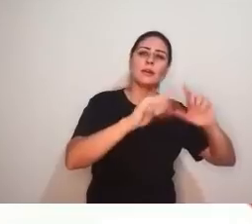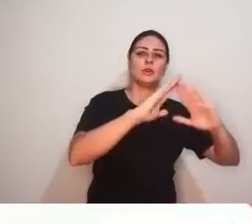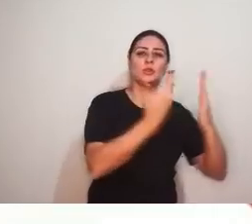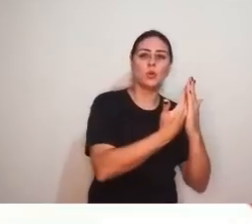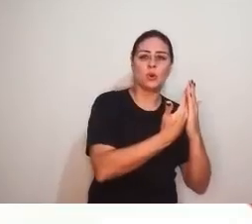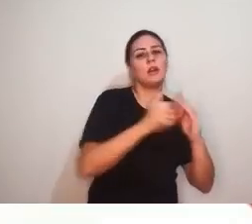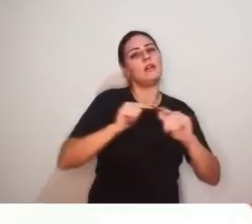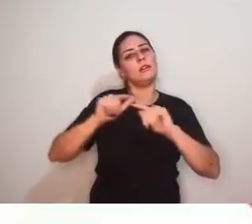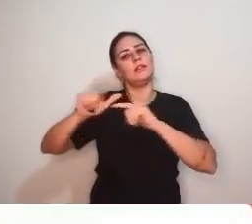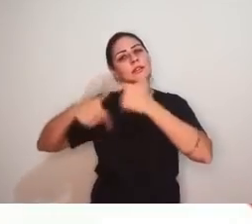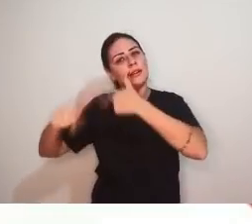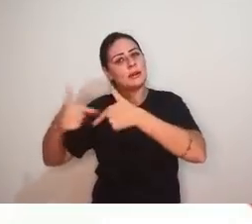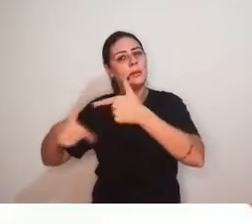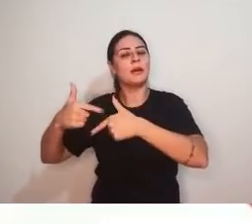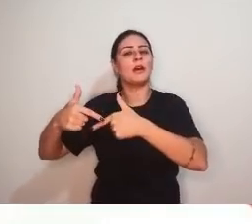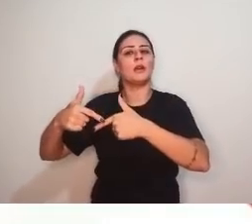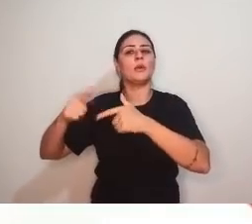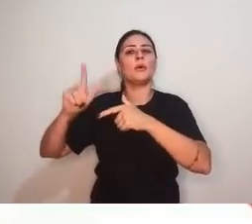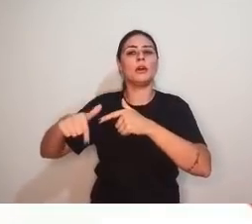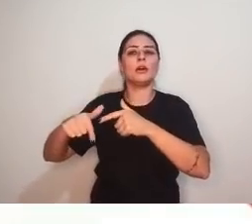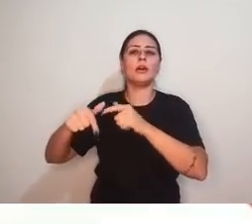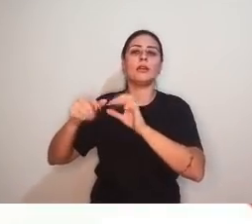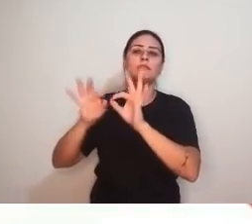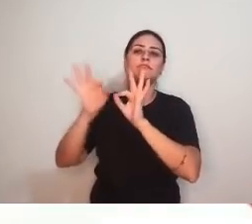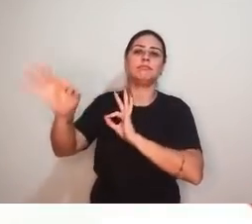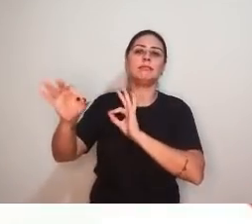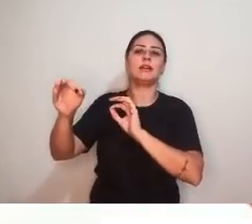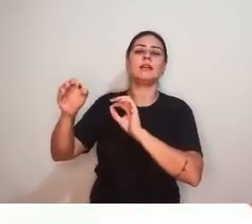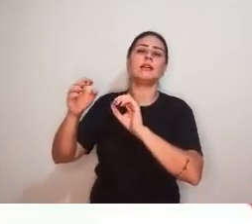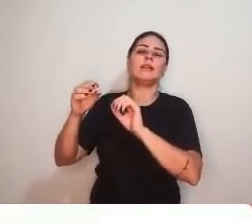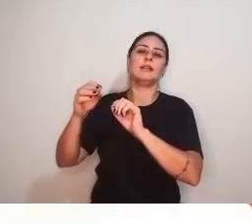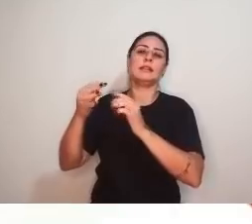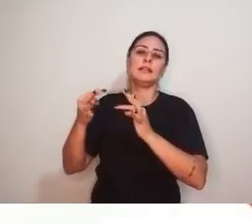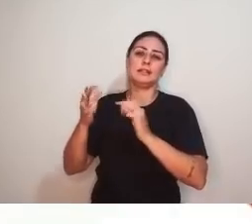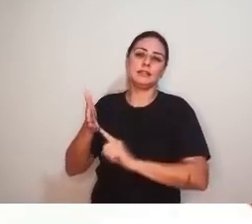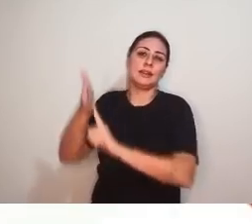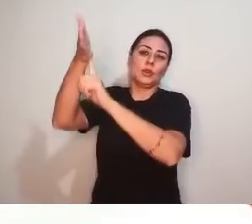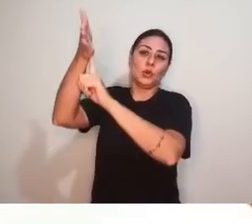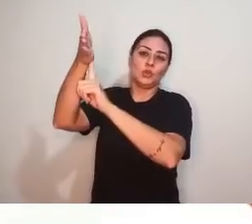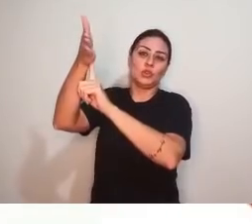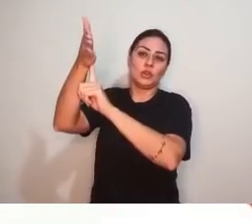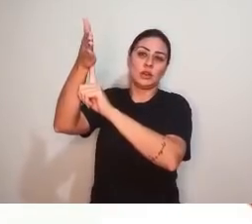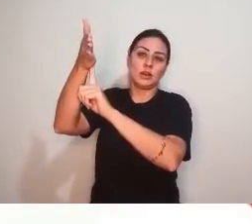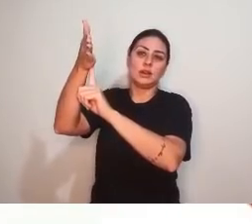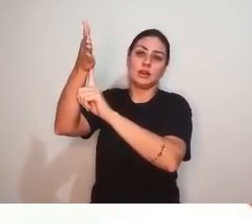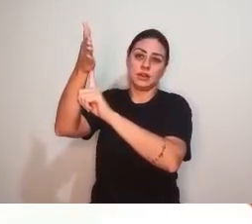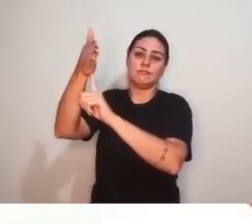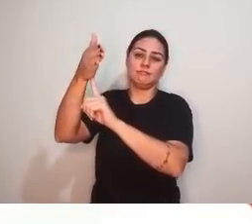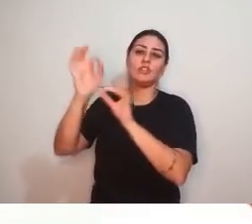uma separação de parte do trabalho feito na escola e parte do trabalho mediado por tecnologias, de forma não